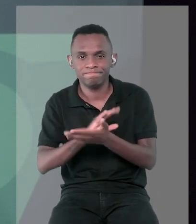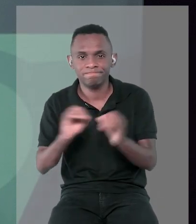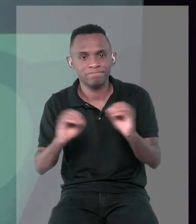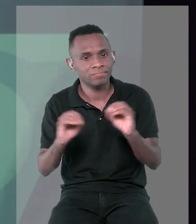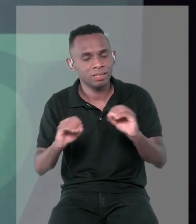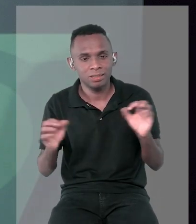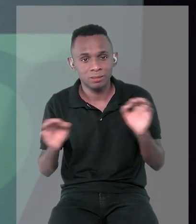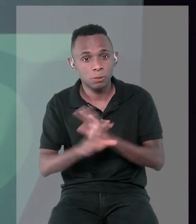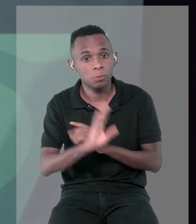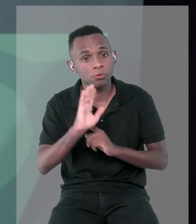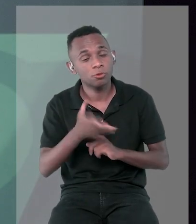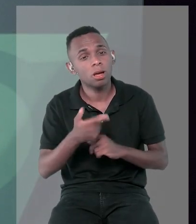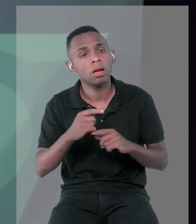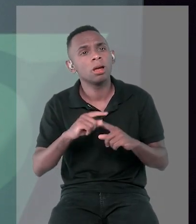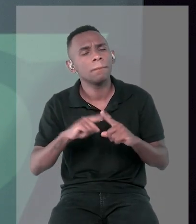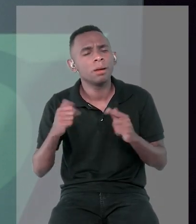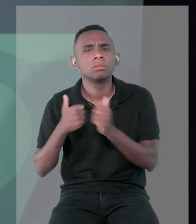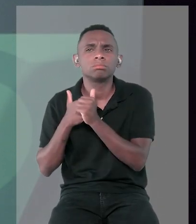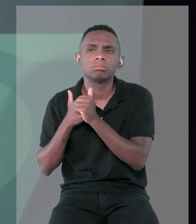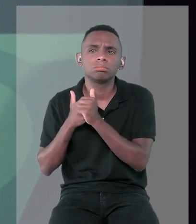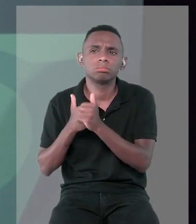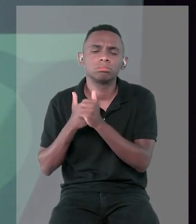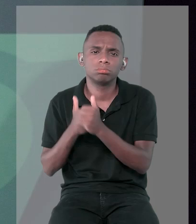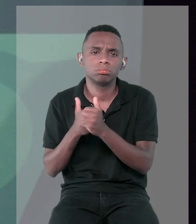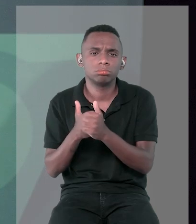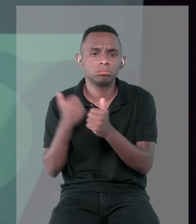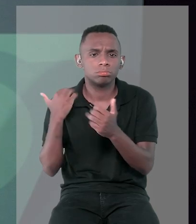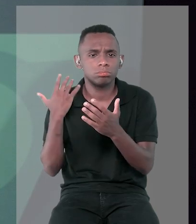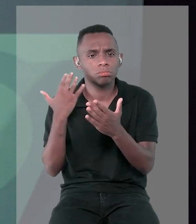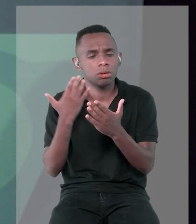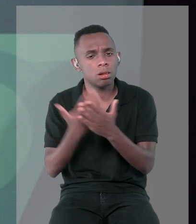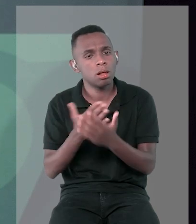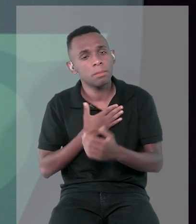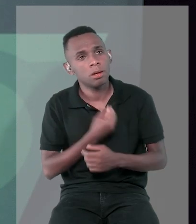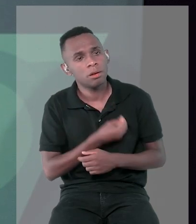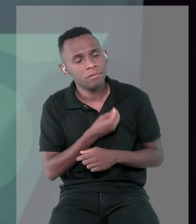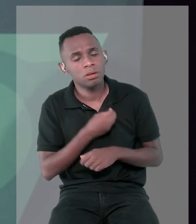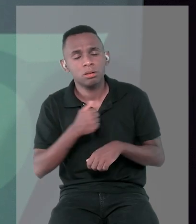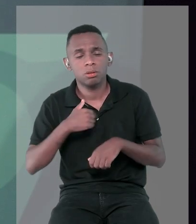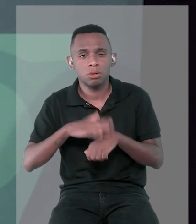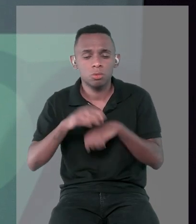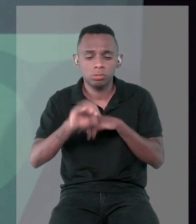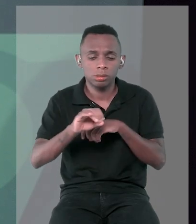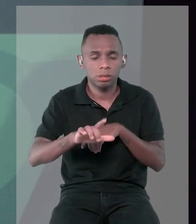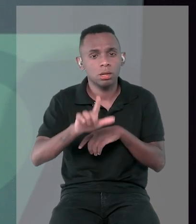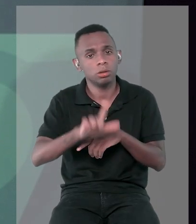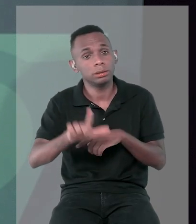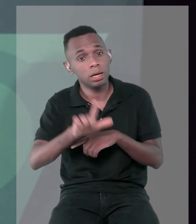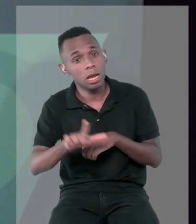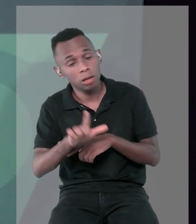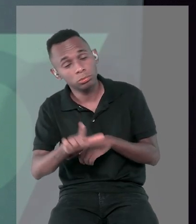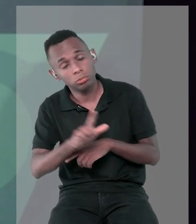mais nada, né? Mas ele foi me acompanhando, né, ao longo da minha vida, né, dando aula de